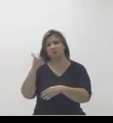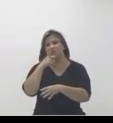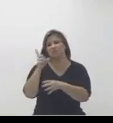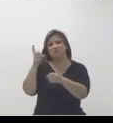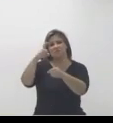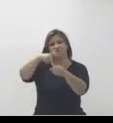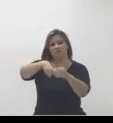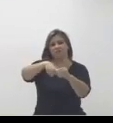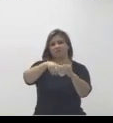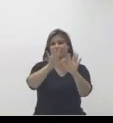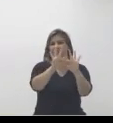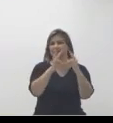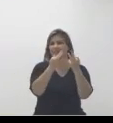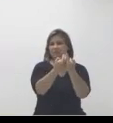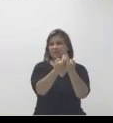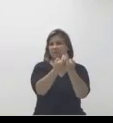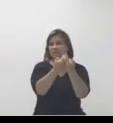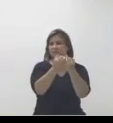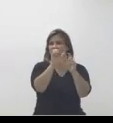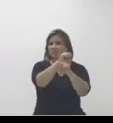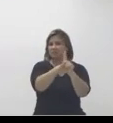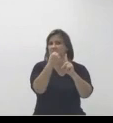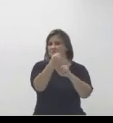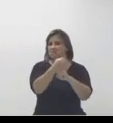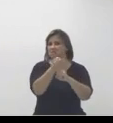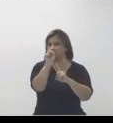pode falar um pouco sobre isso